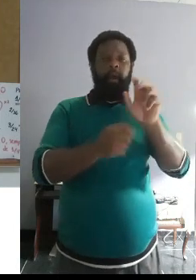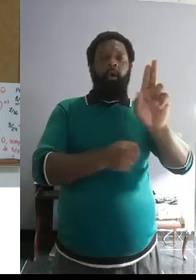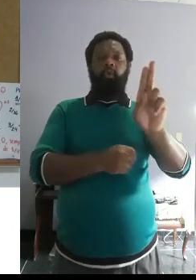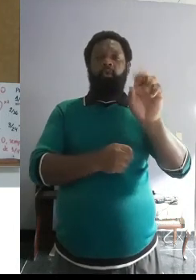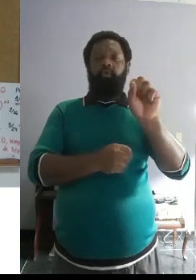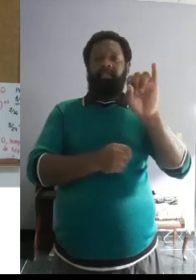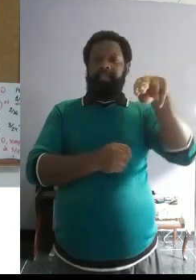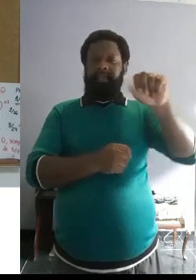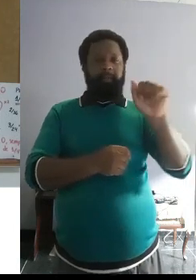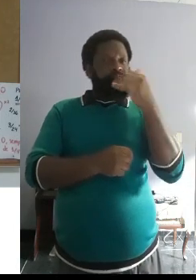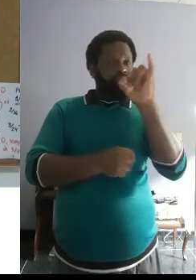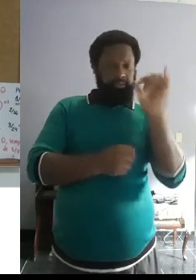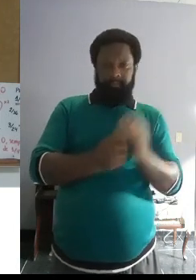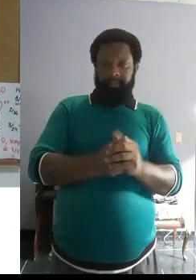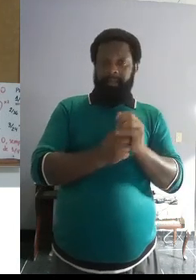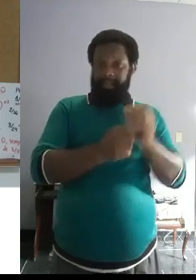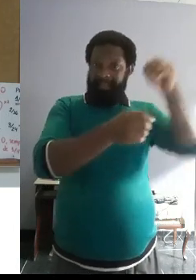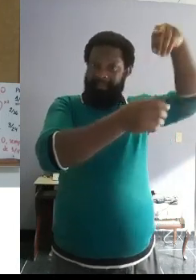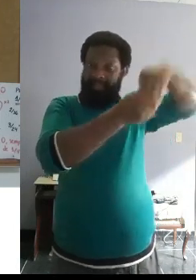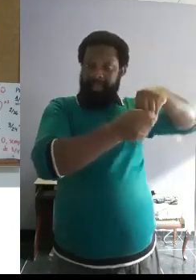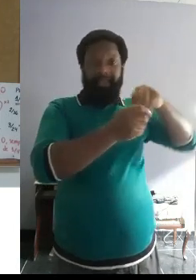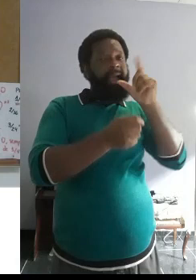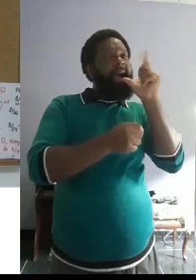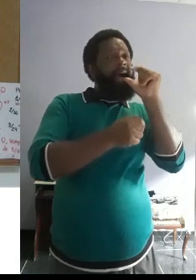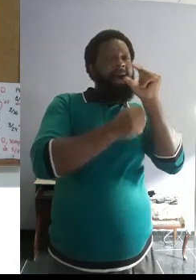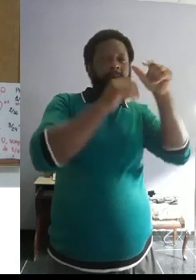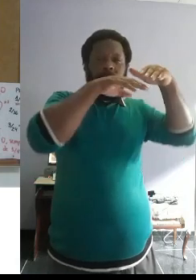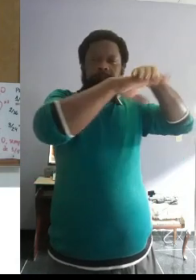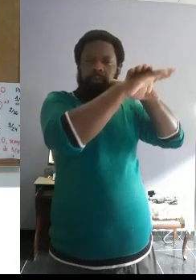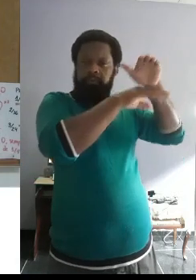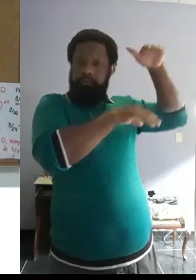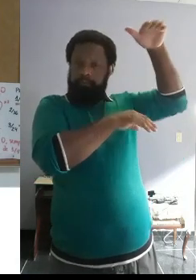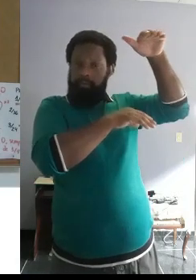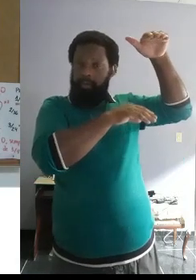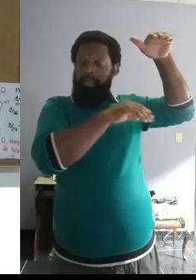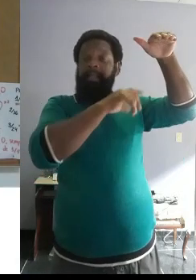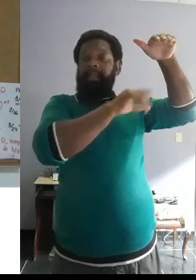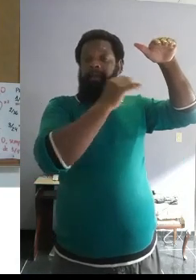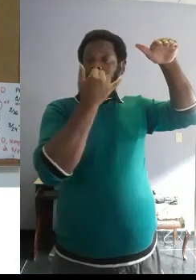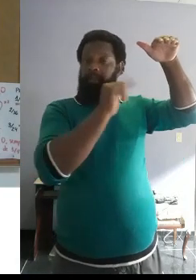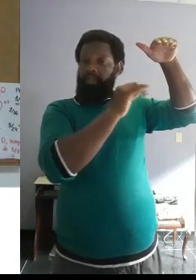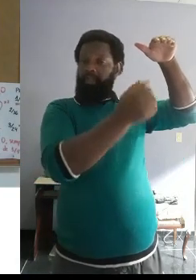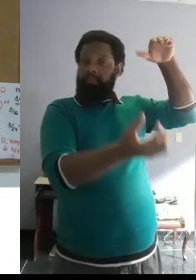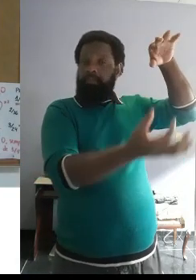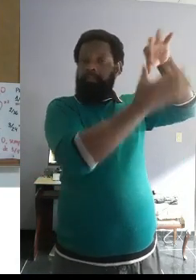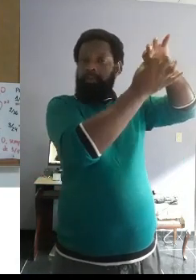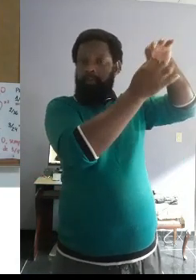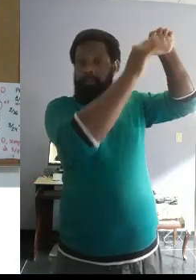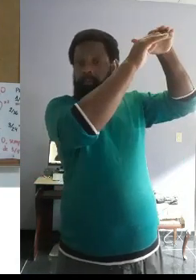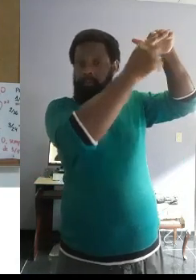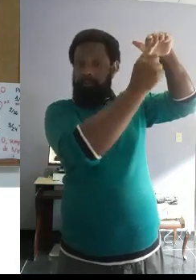hidrelétrica. Nós temos uma quantidade de água na usina hidrelétrica que fica armazenada numa altura e existe uma energia associada